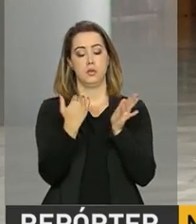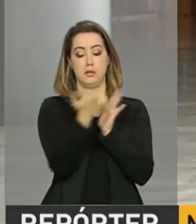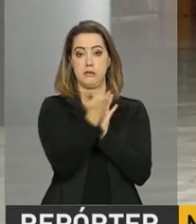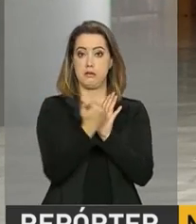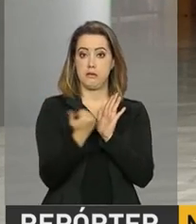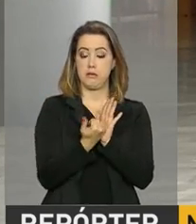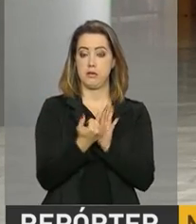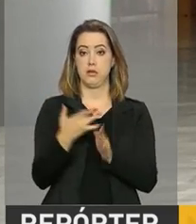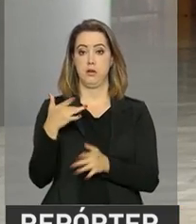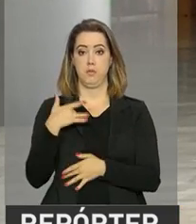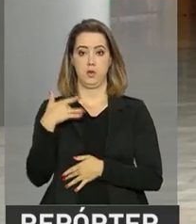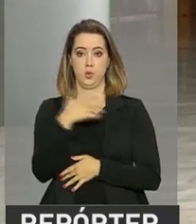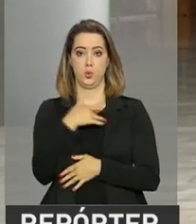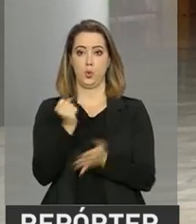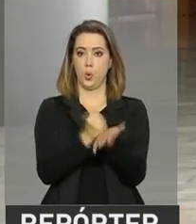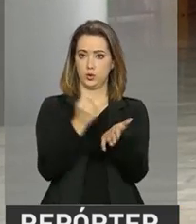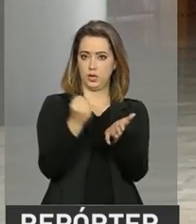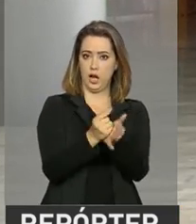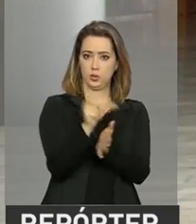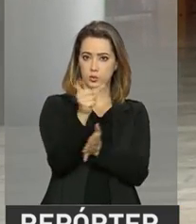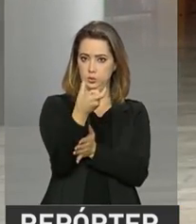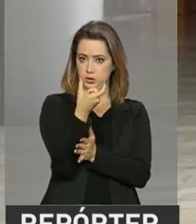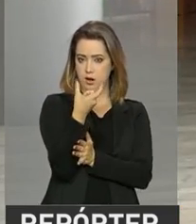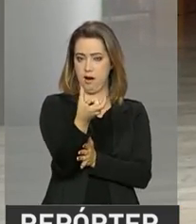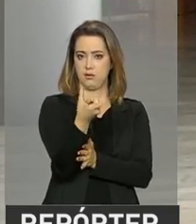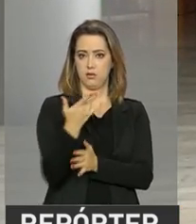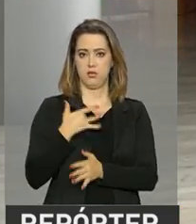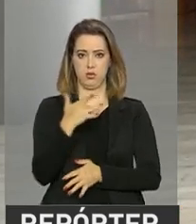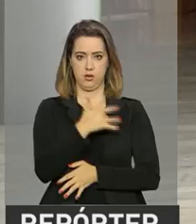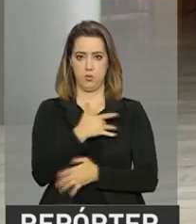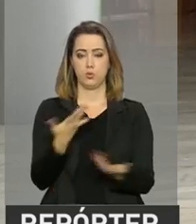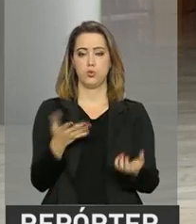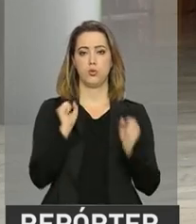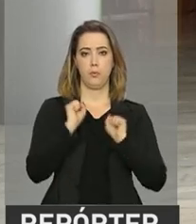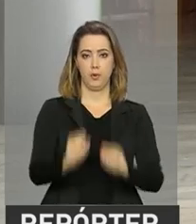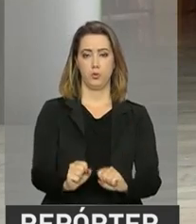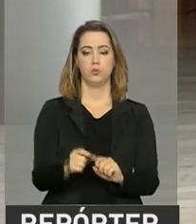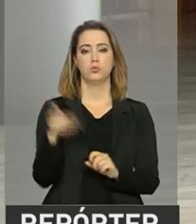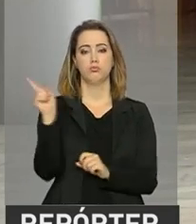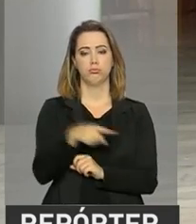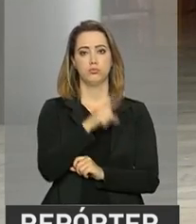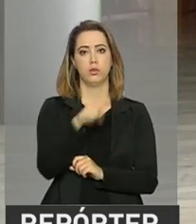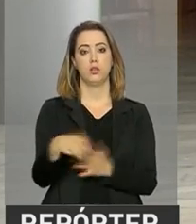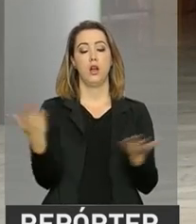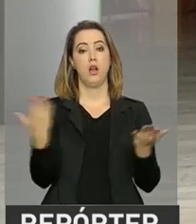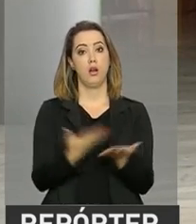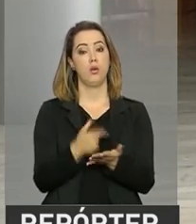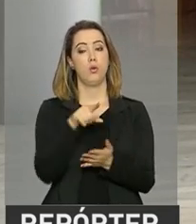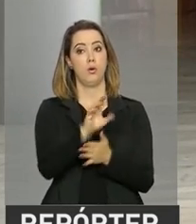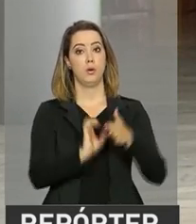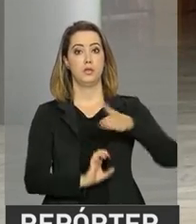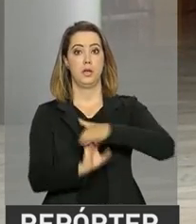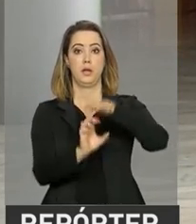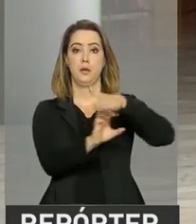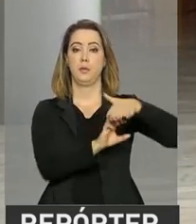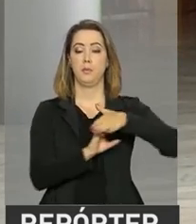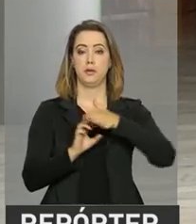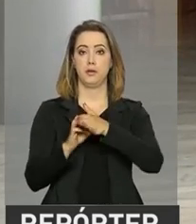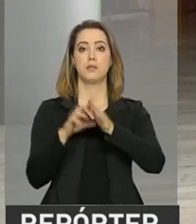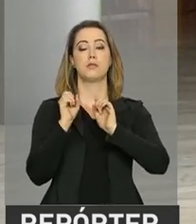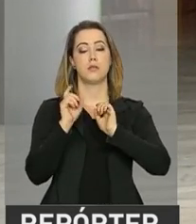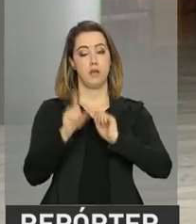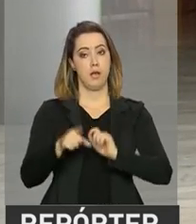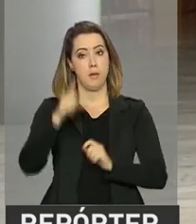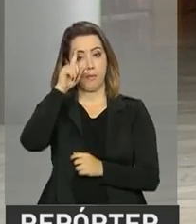do consumidor. A partir de agora, as operadoras de plano de saúde ficam obrigadas a aceitar o pedido de